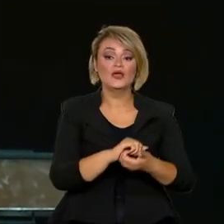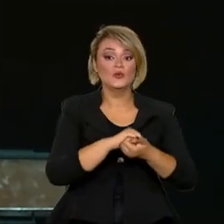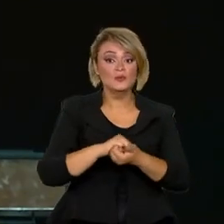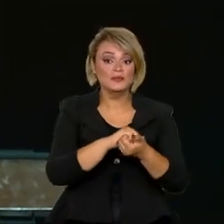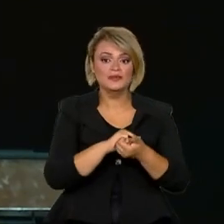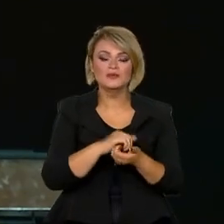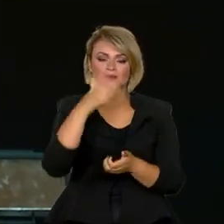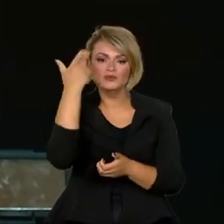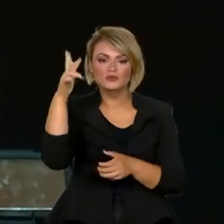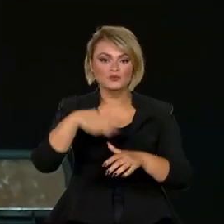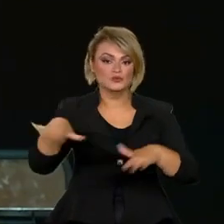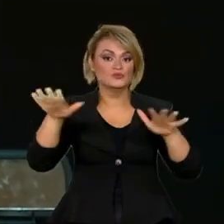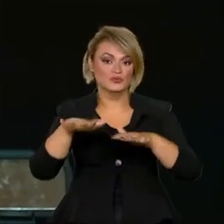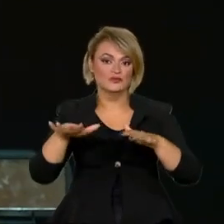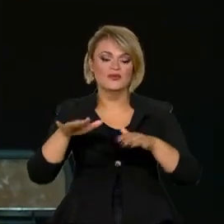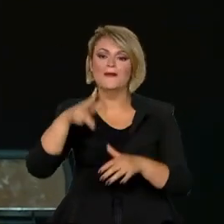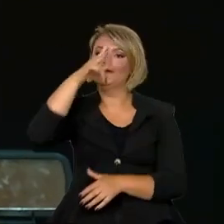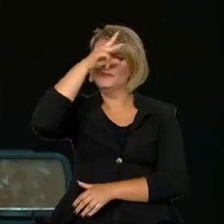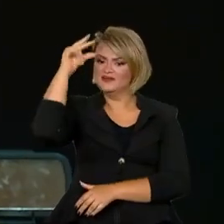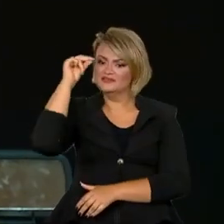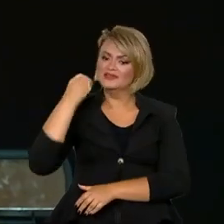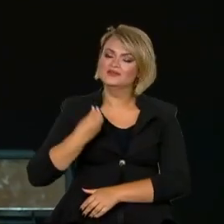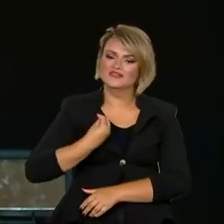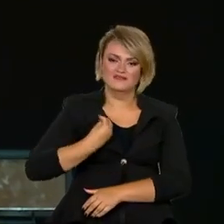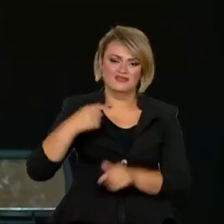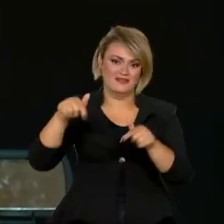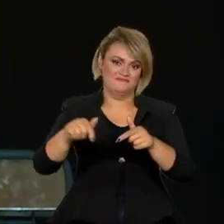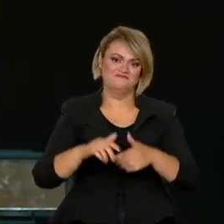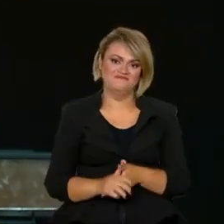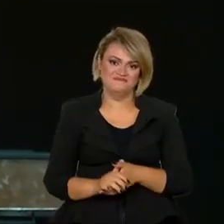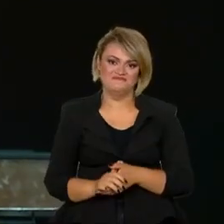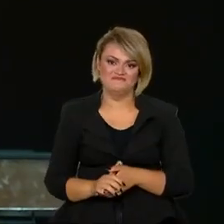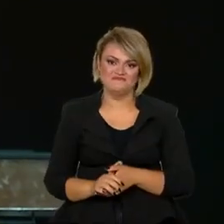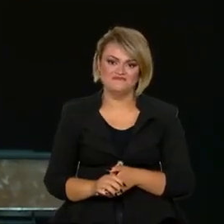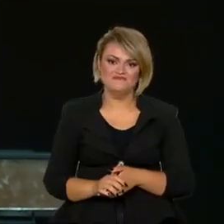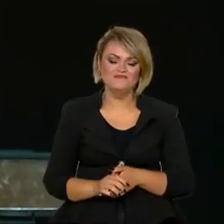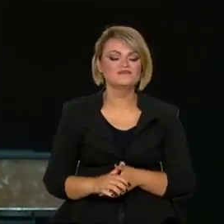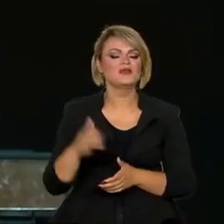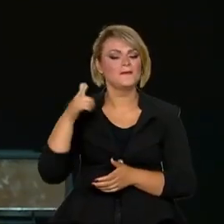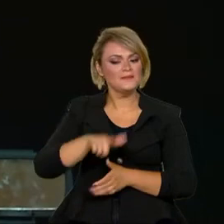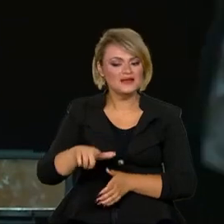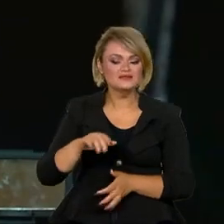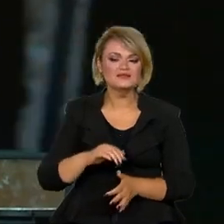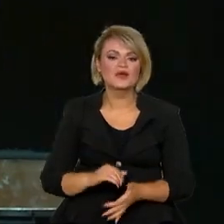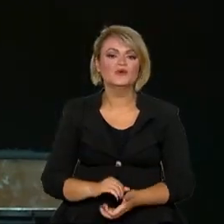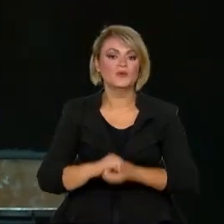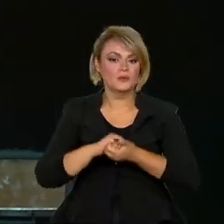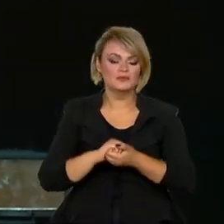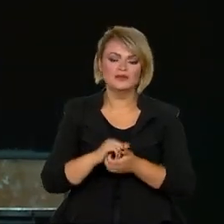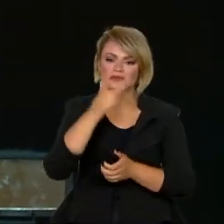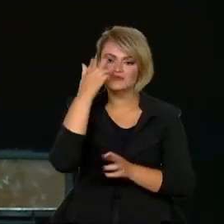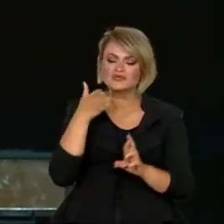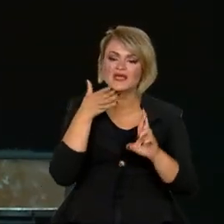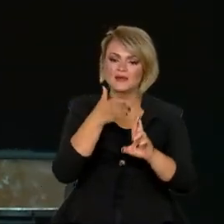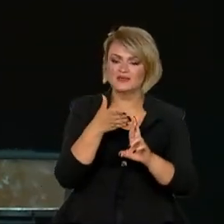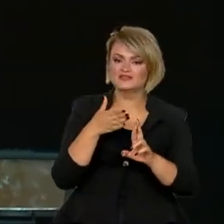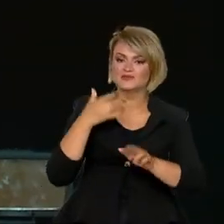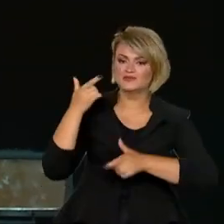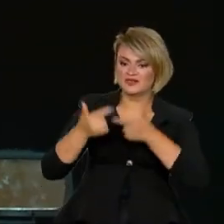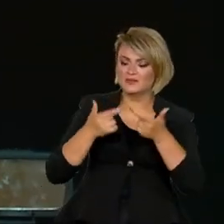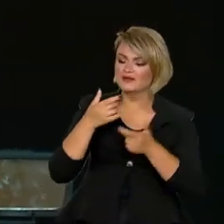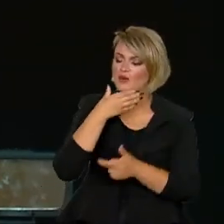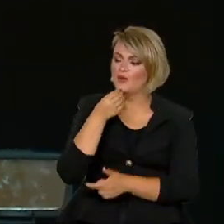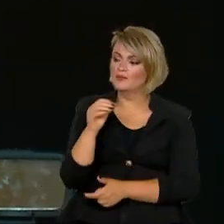todos os prefeitos aqui presentes. Além de cumprimentar também o representante dos trabalhadores,